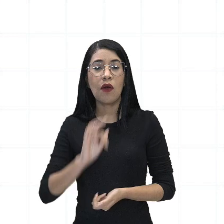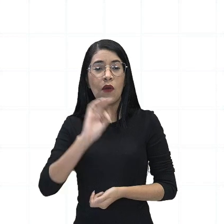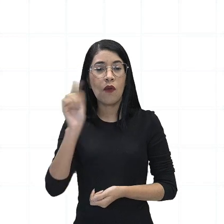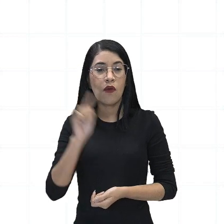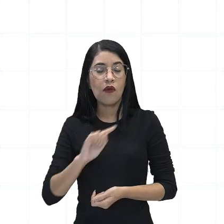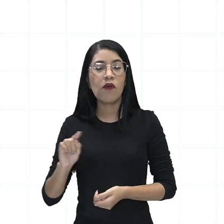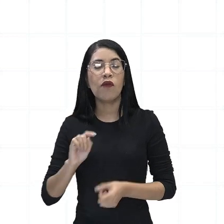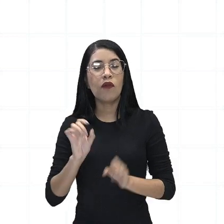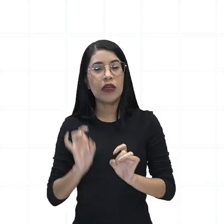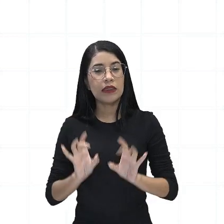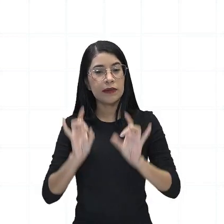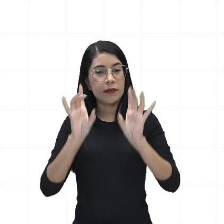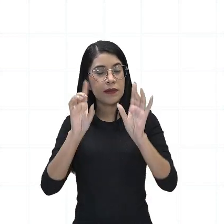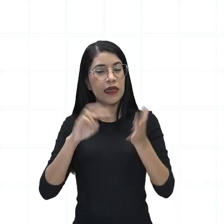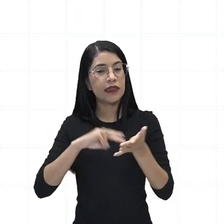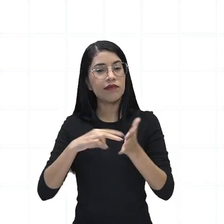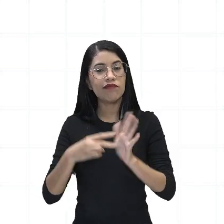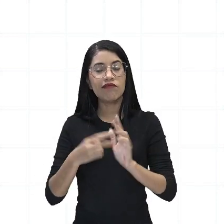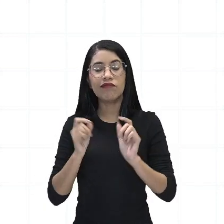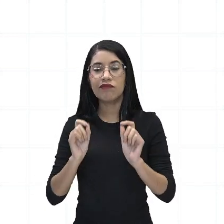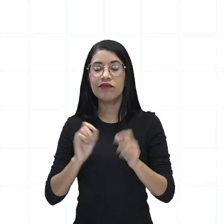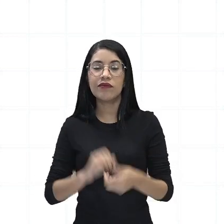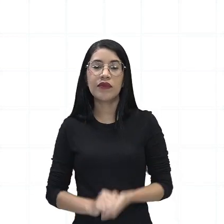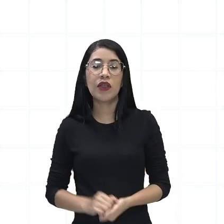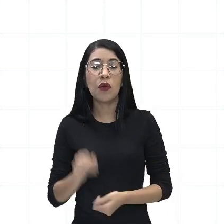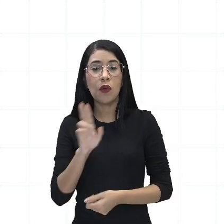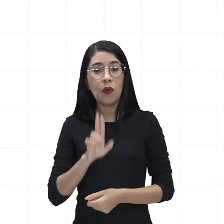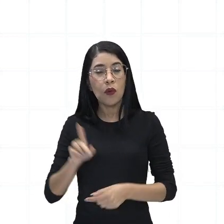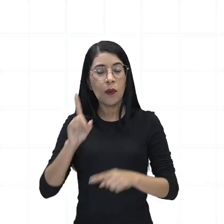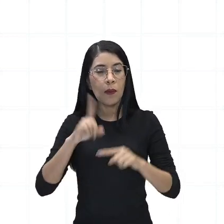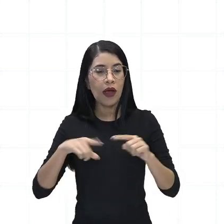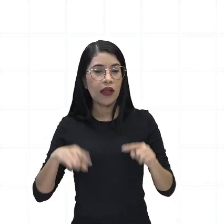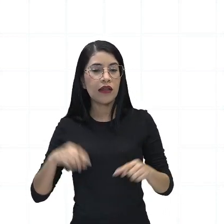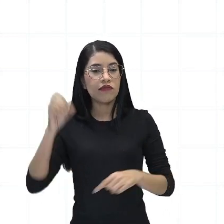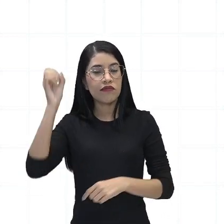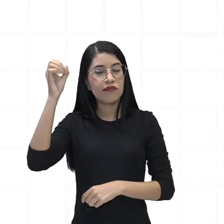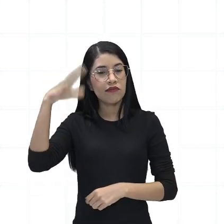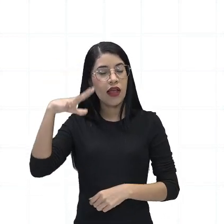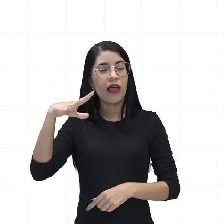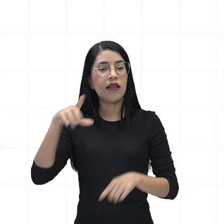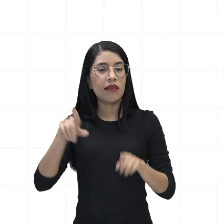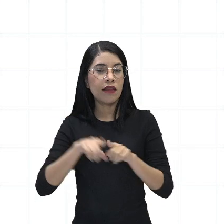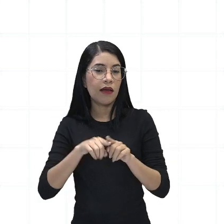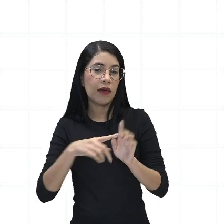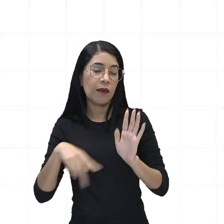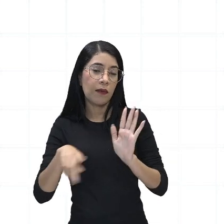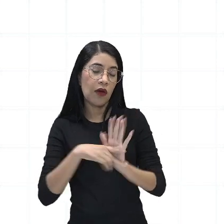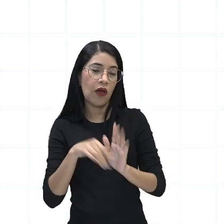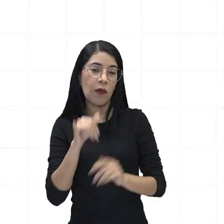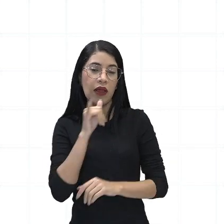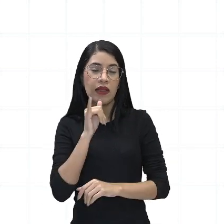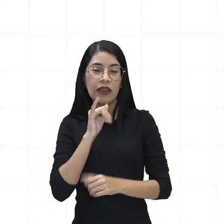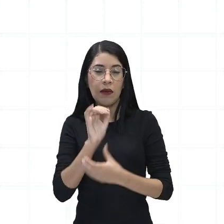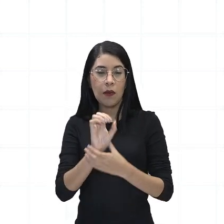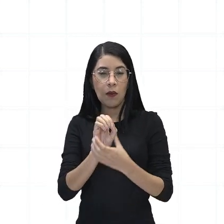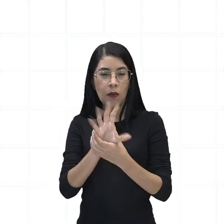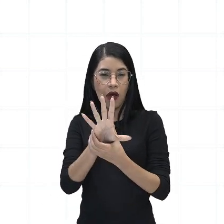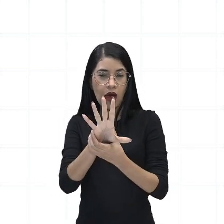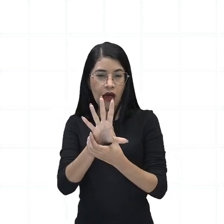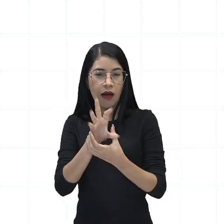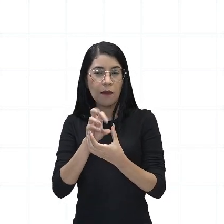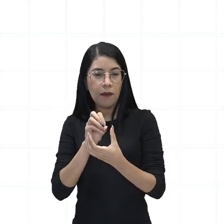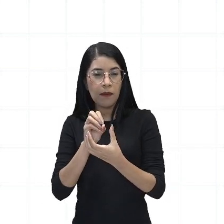Efeitos especiais. O que é isso? O uso de dispositivos de iluminação especializados, como globos, estrobos